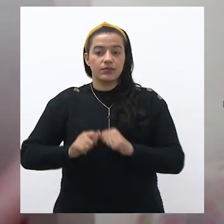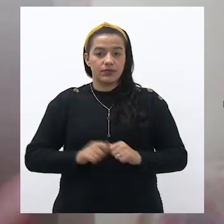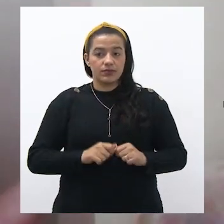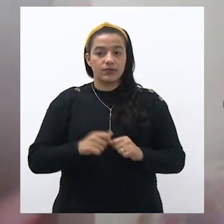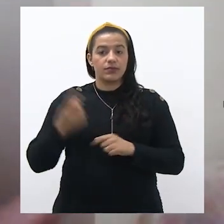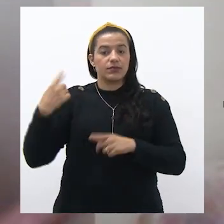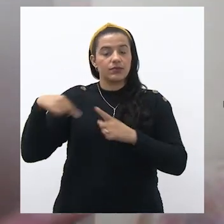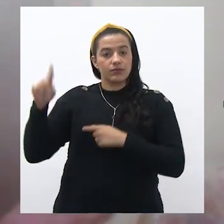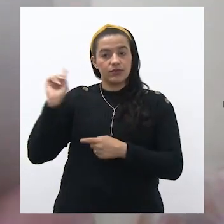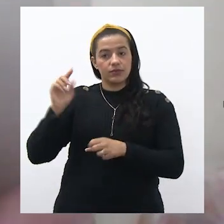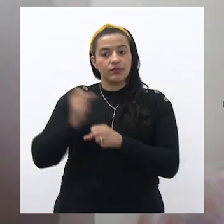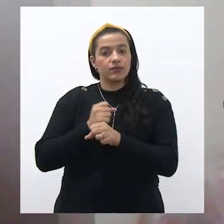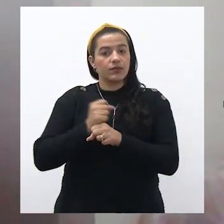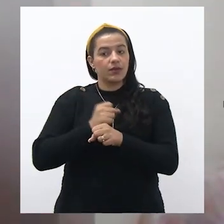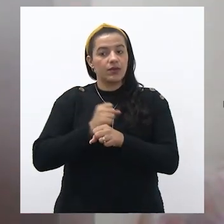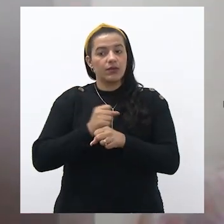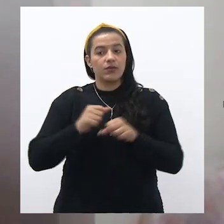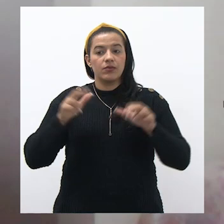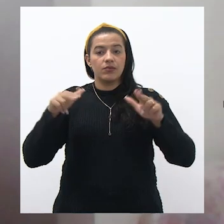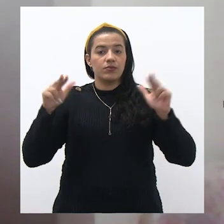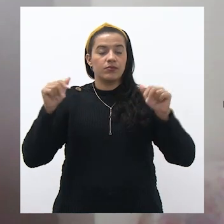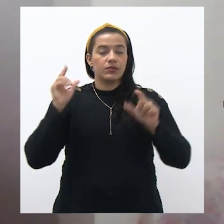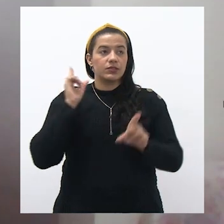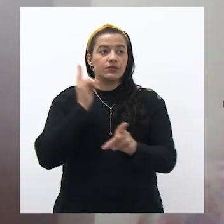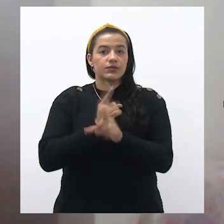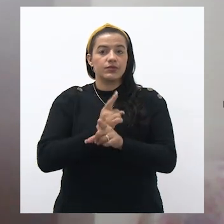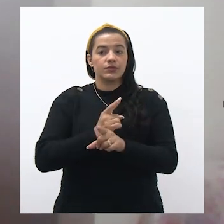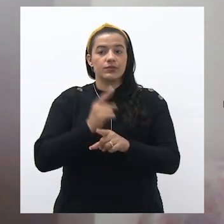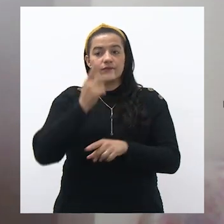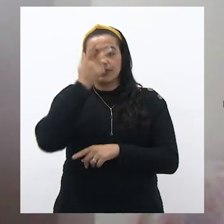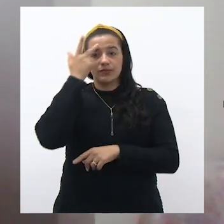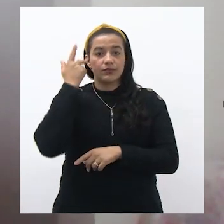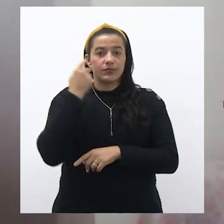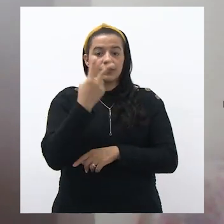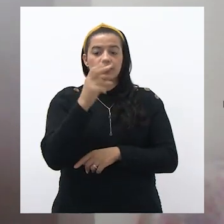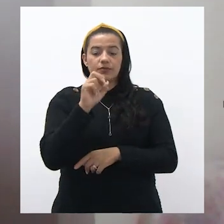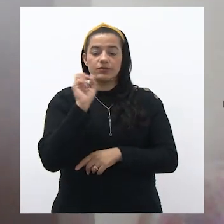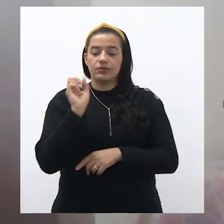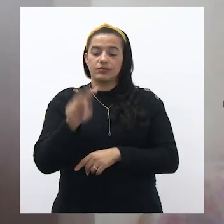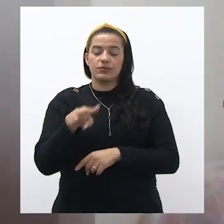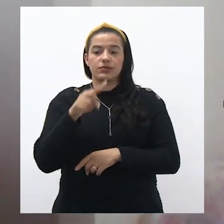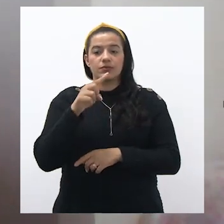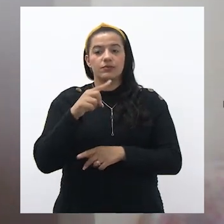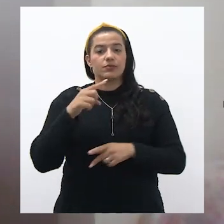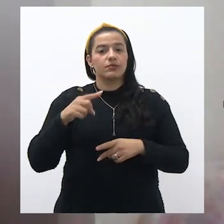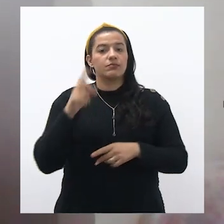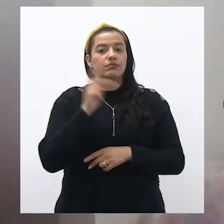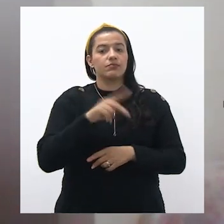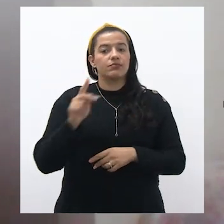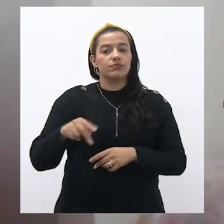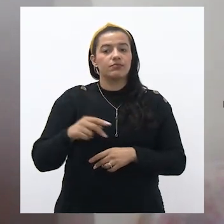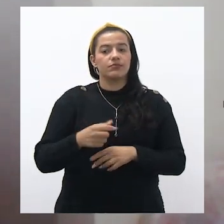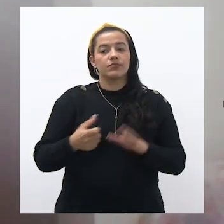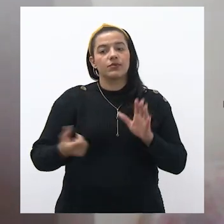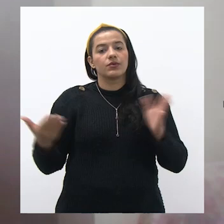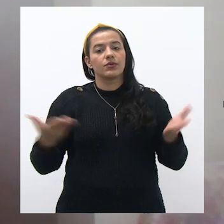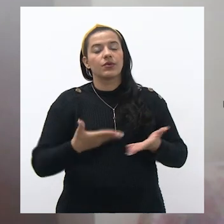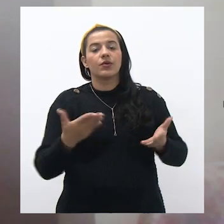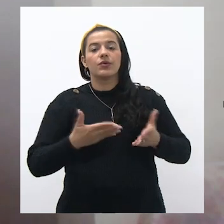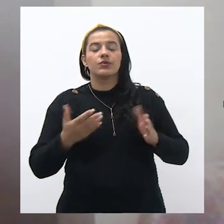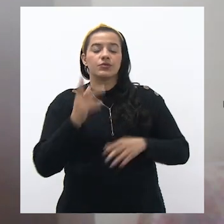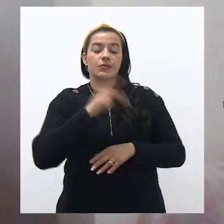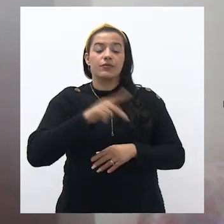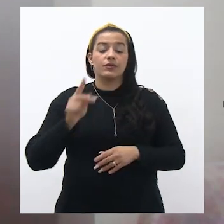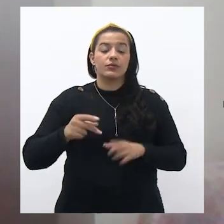nesses últimos anos, eu nunca tive um encontro com 20 mil professores ao mesmo tempo. Então, Tati, quantos professores hoje nós